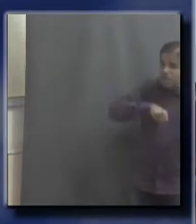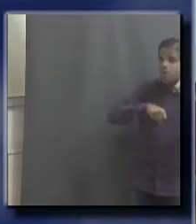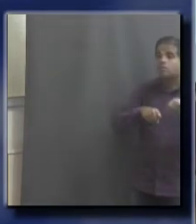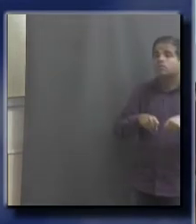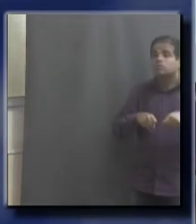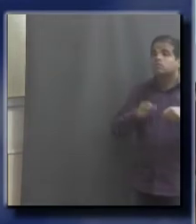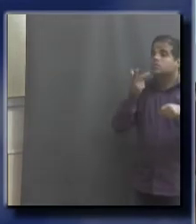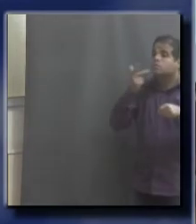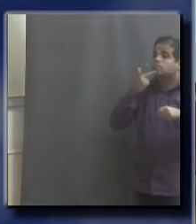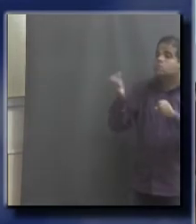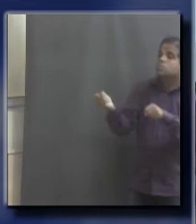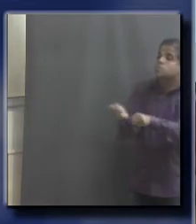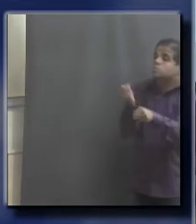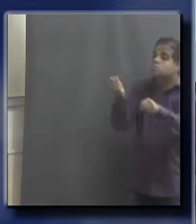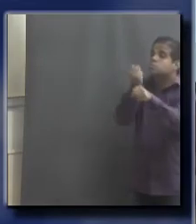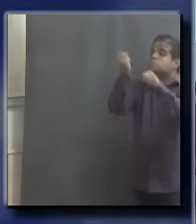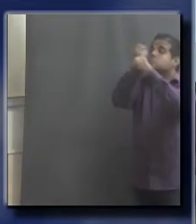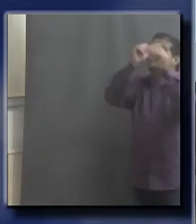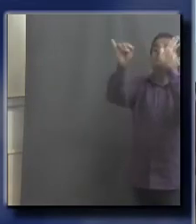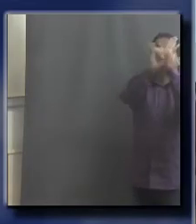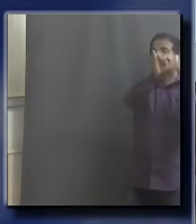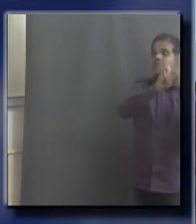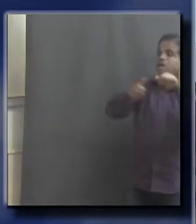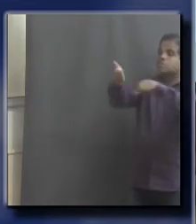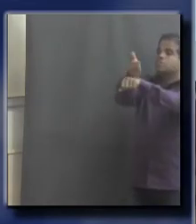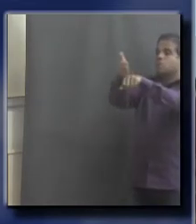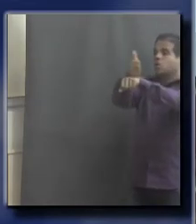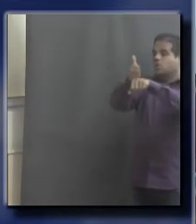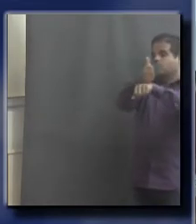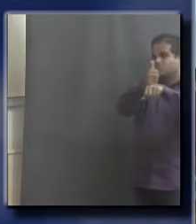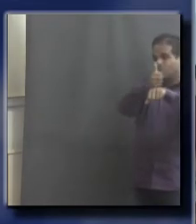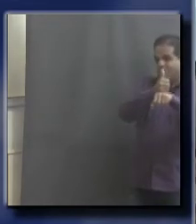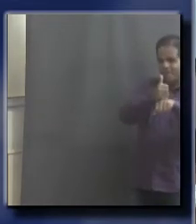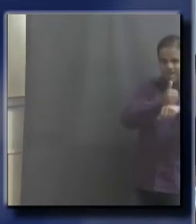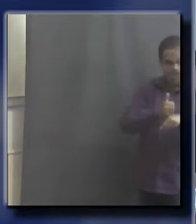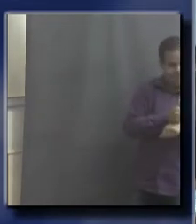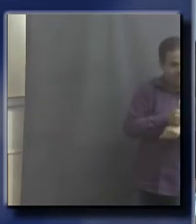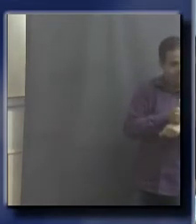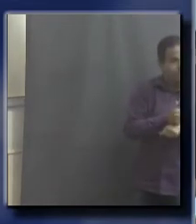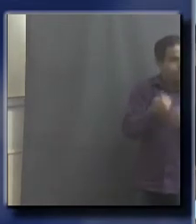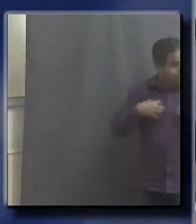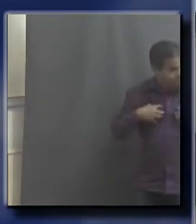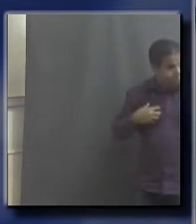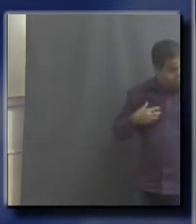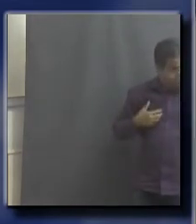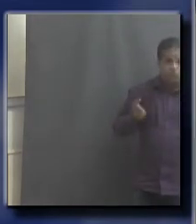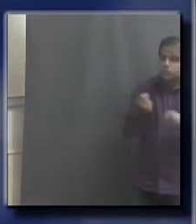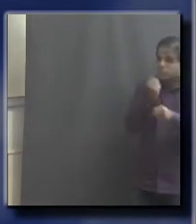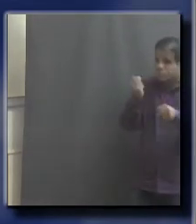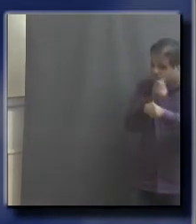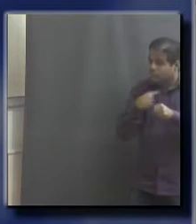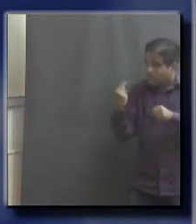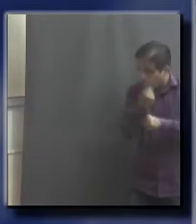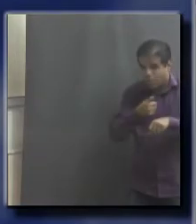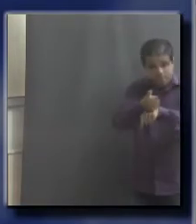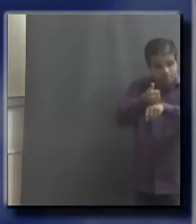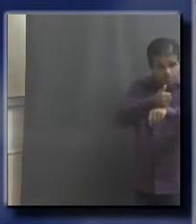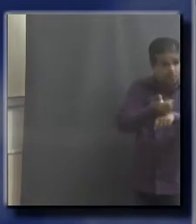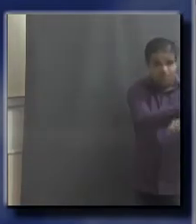falamos em construção de identidade profissional, né? E, nesse sentido, construção da nossa